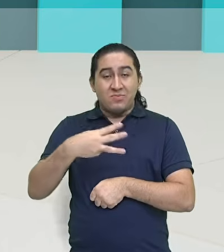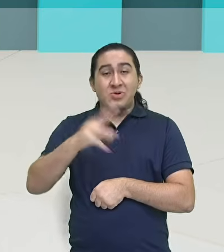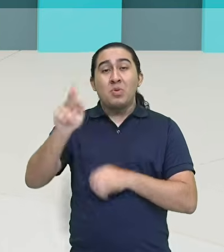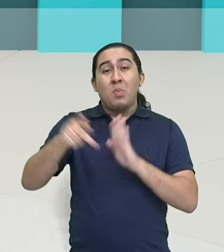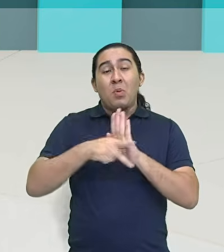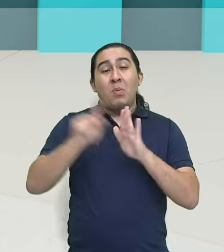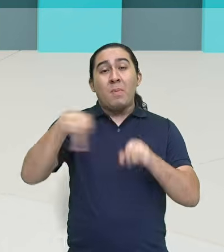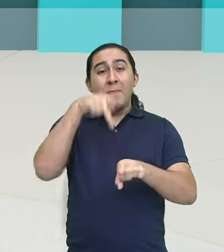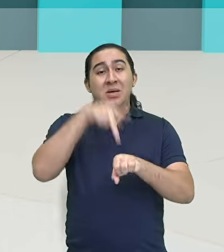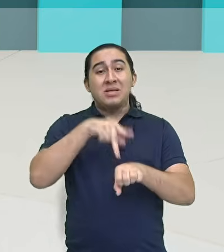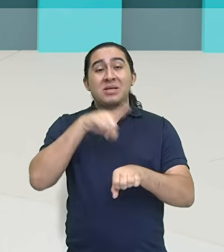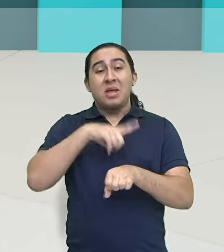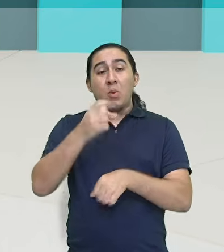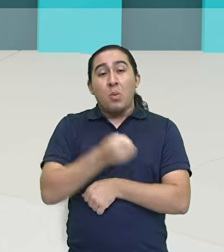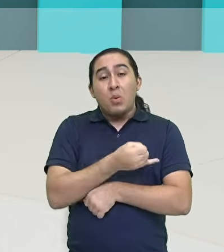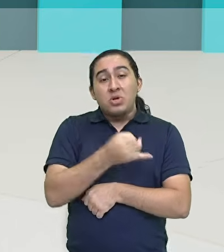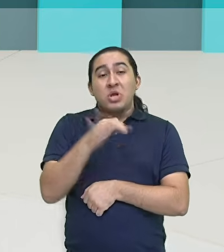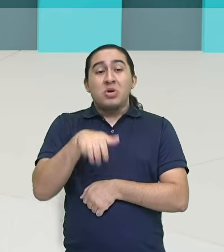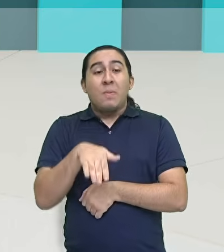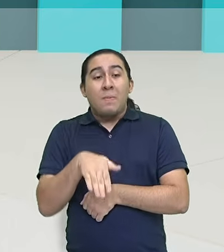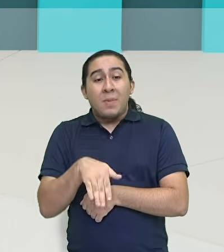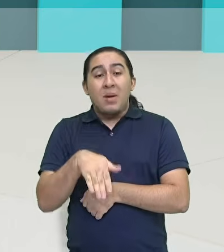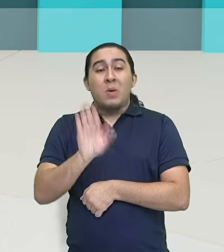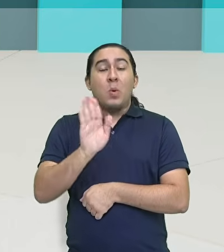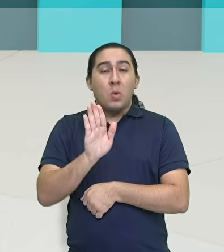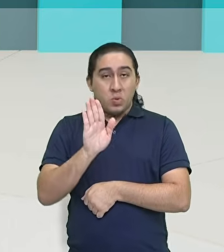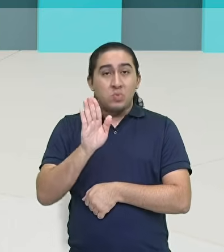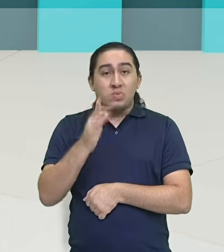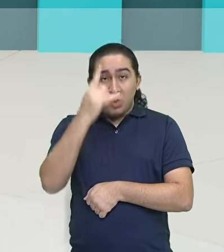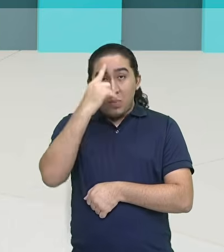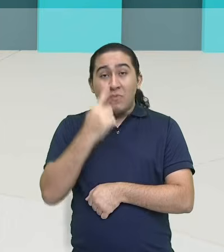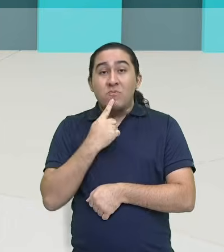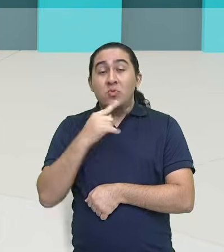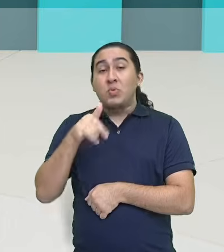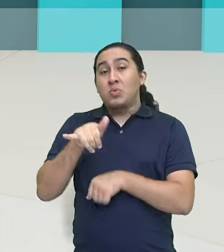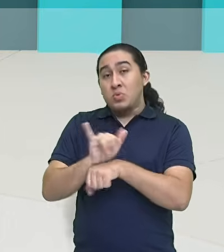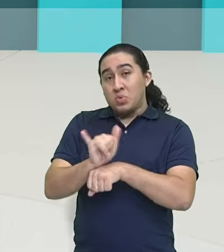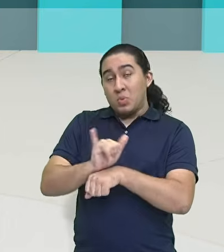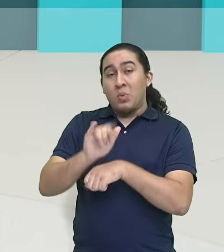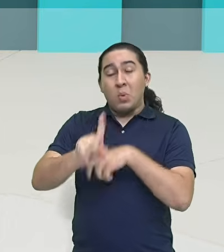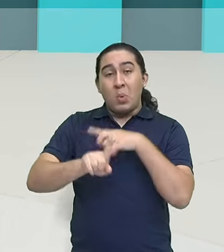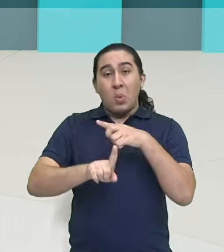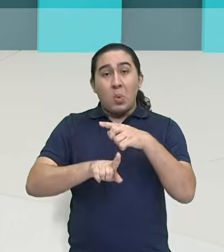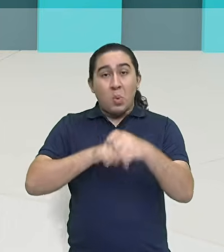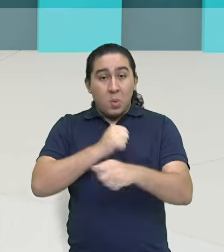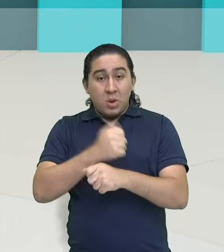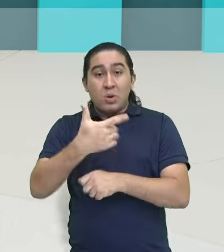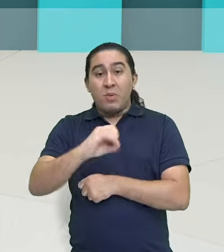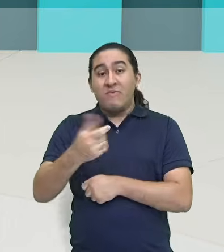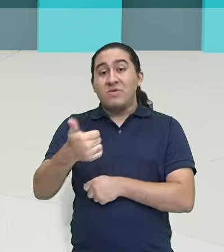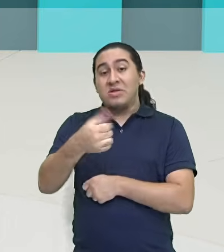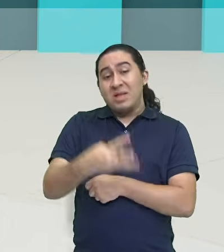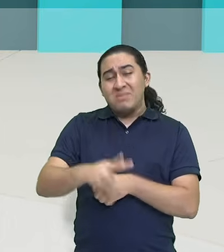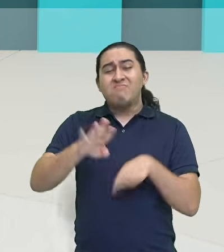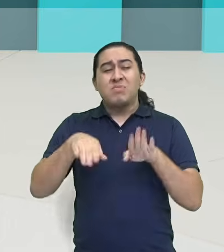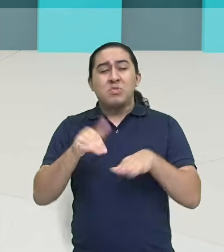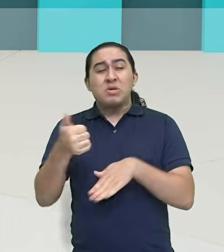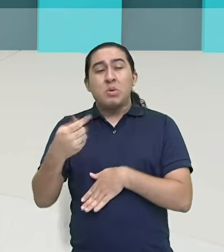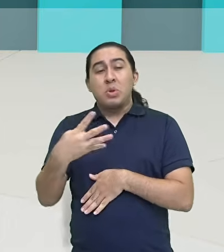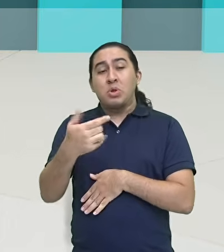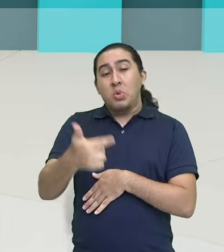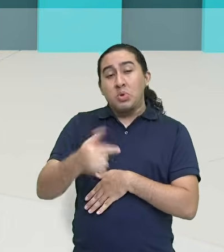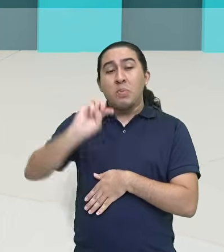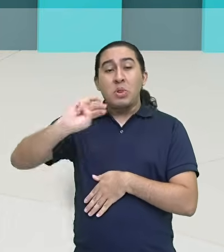países com maior número de usuários do YouTube em 2023, com cerca de 142 milhões de